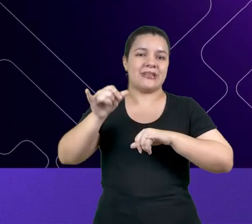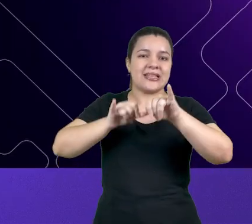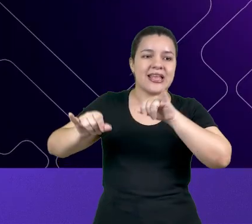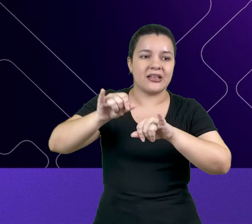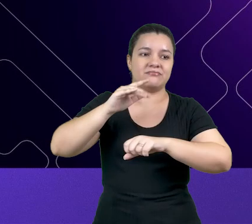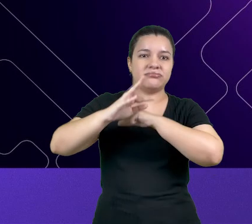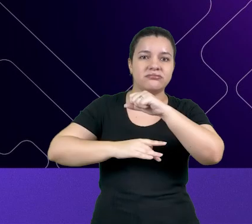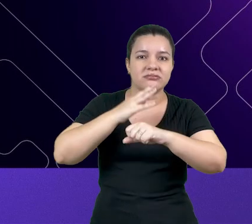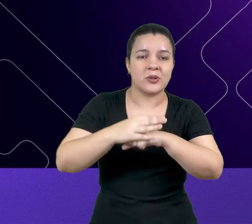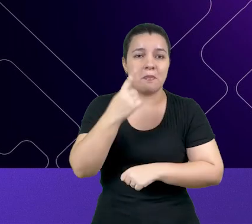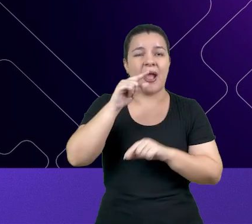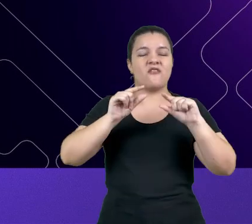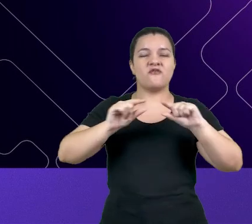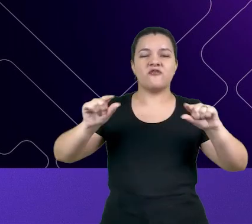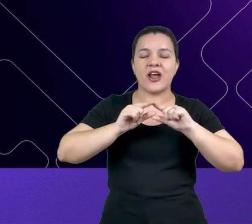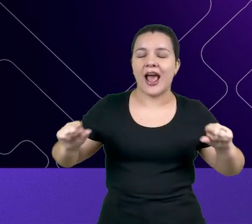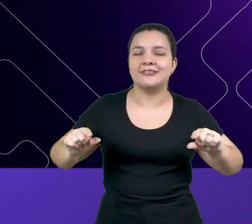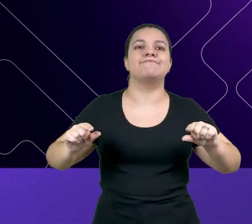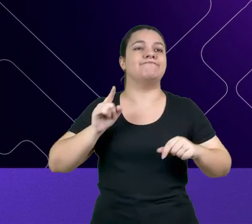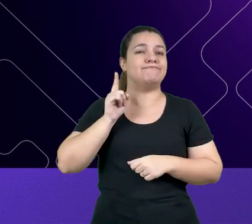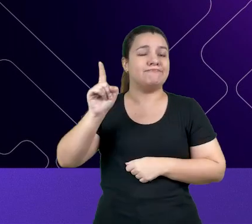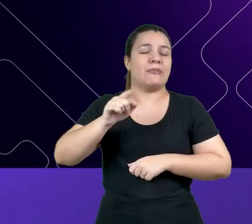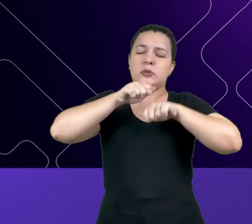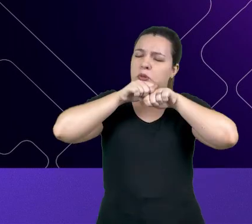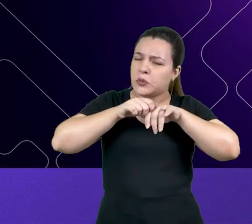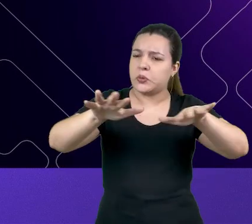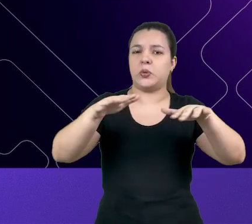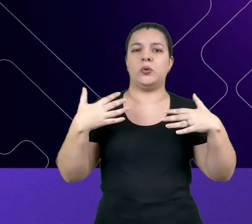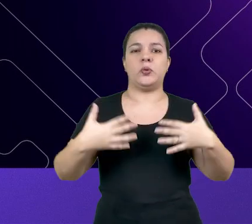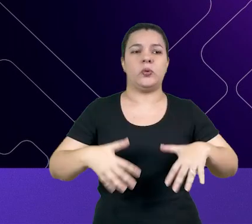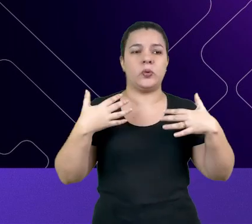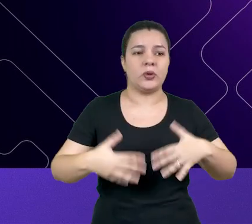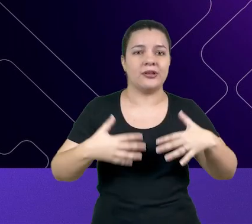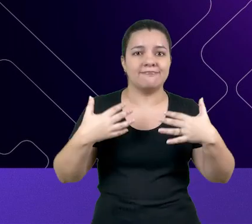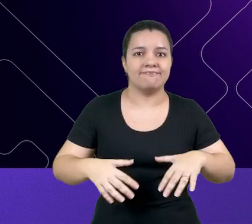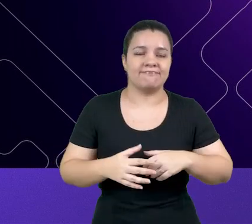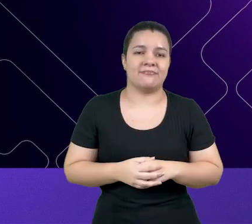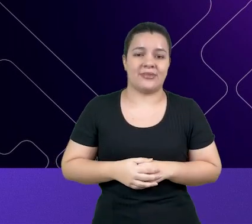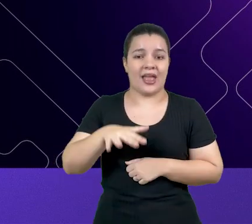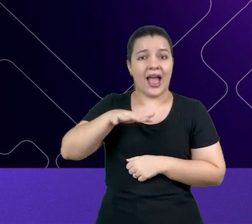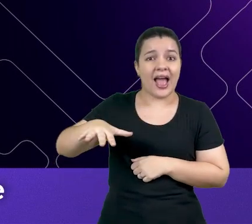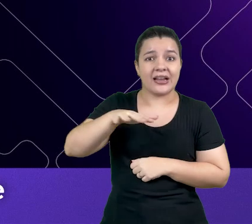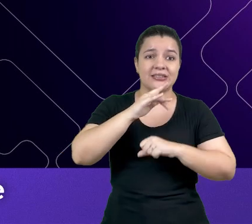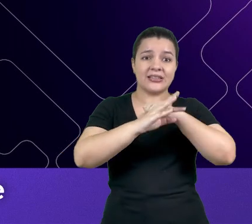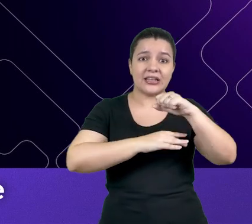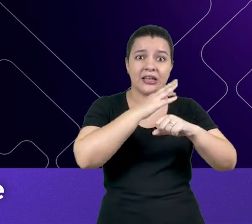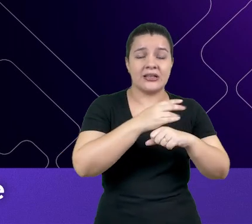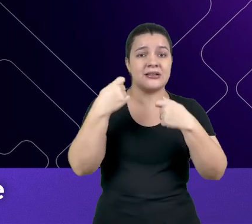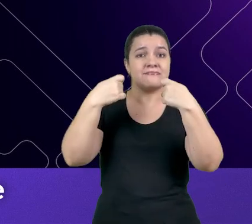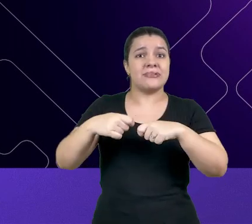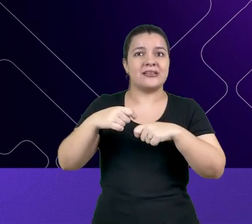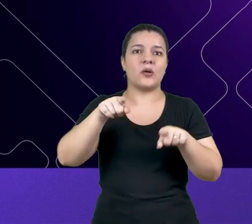aí chega uma das sentenças, uma das frases bastante difundidas, que a natureza é quântica, então você precisa